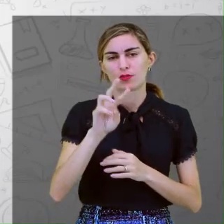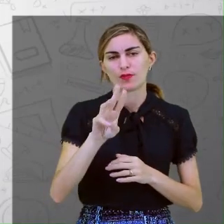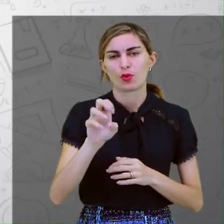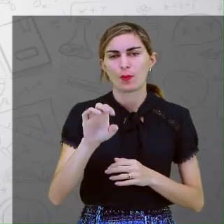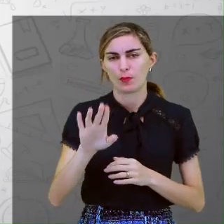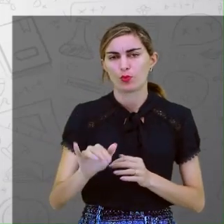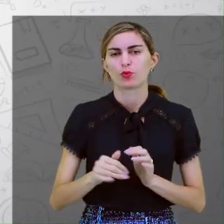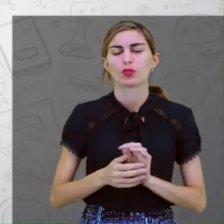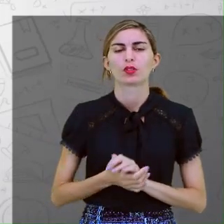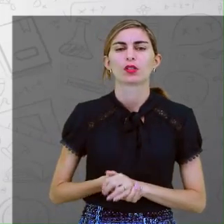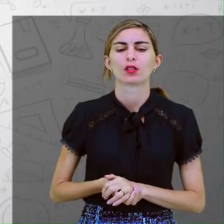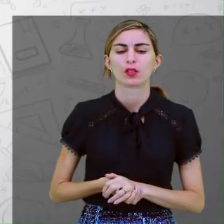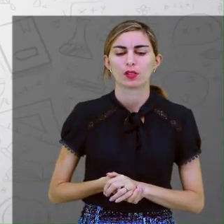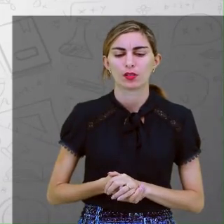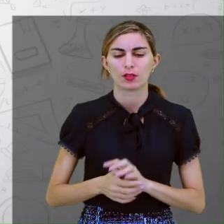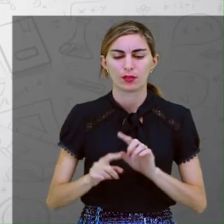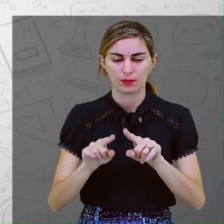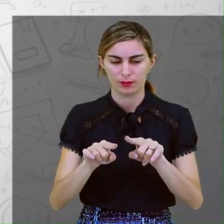e-book.